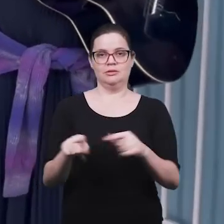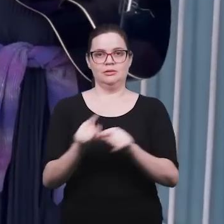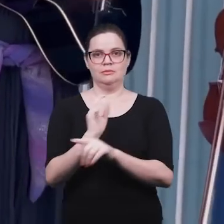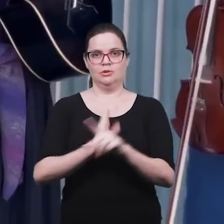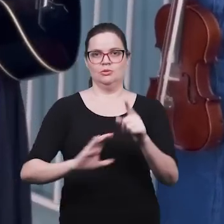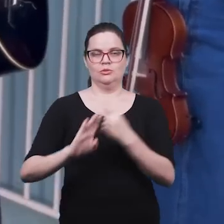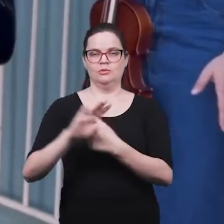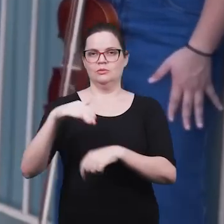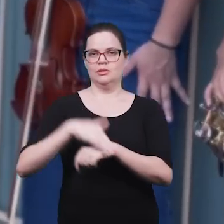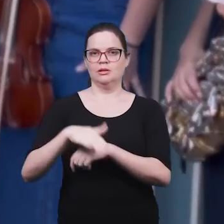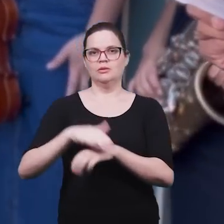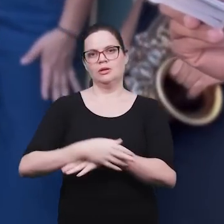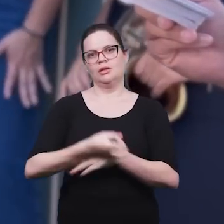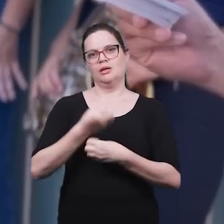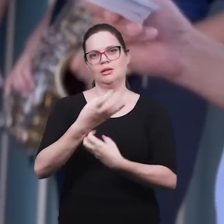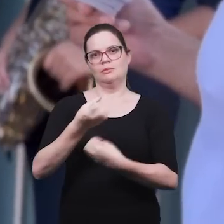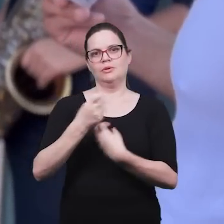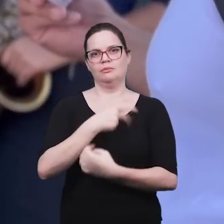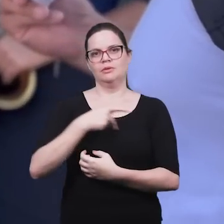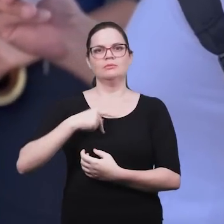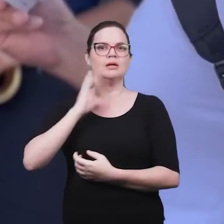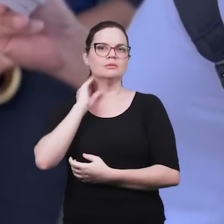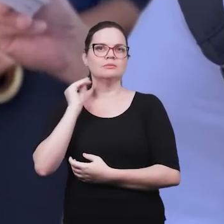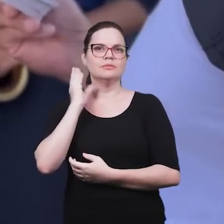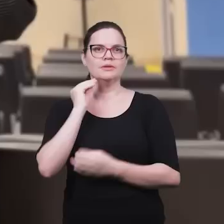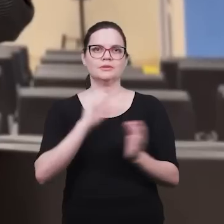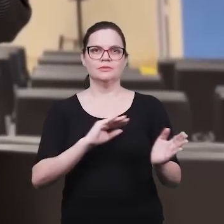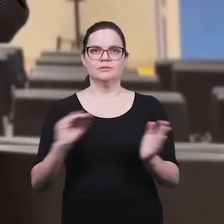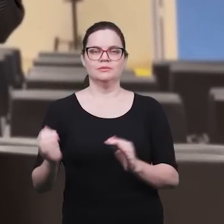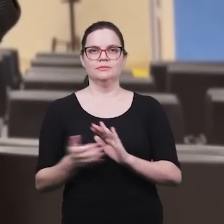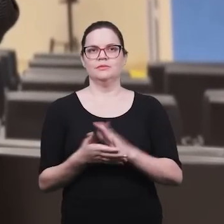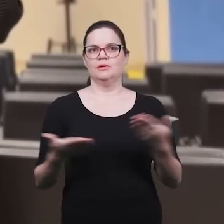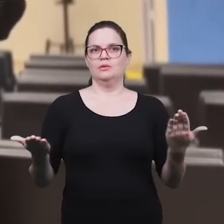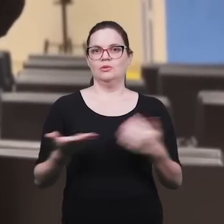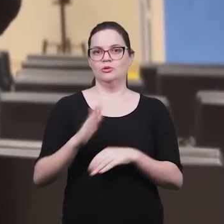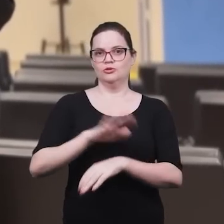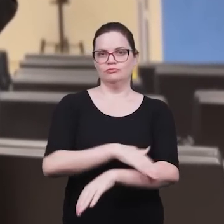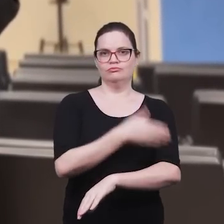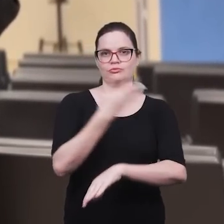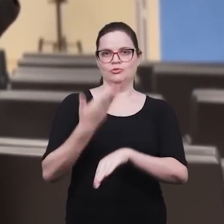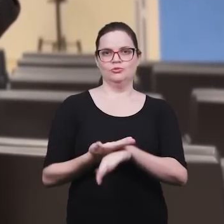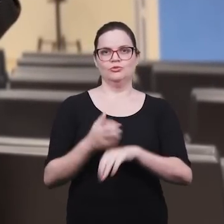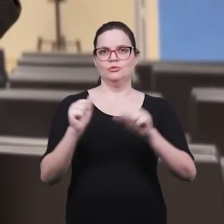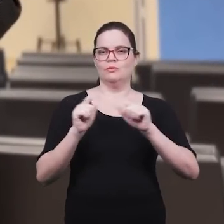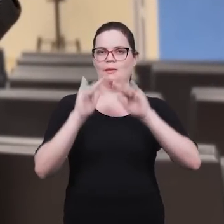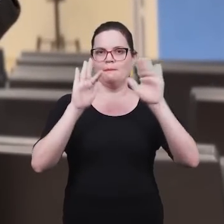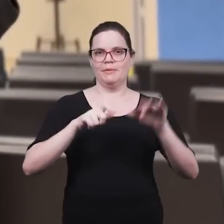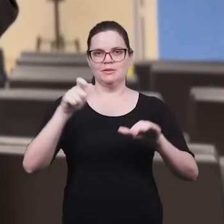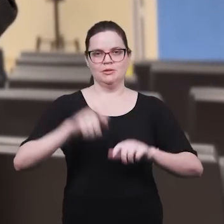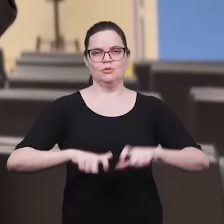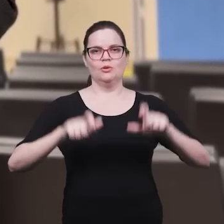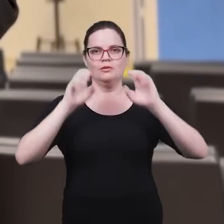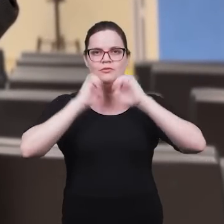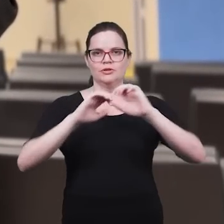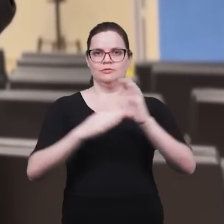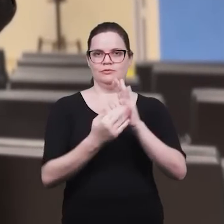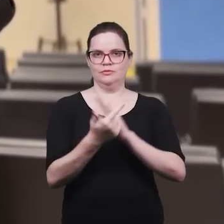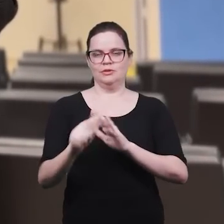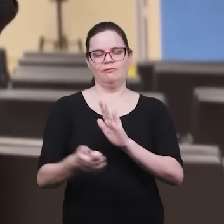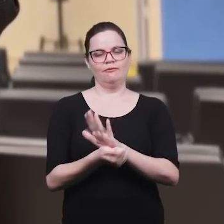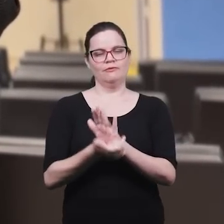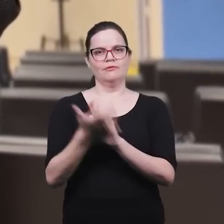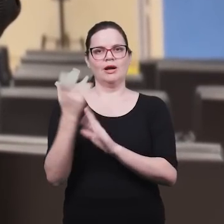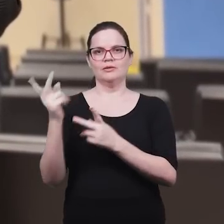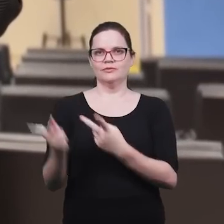culto à noite, temos o depoimento do pastor Bísio. Confira. Um dia muito abençoado aqui em Cajuru, no Evangelho Sem Fronteira.